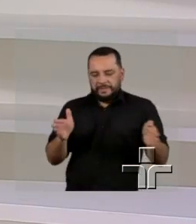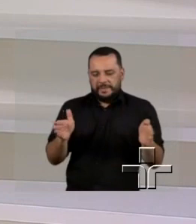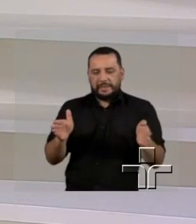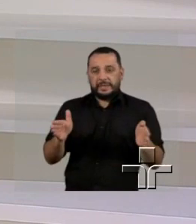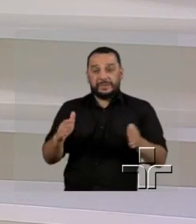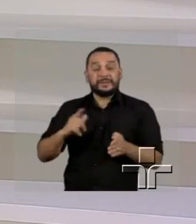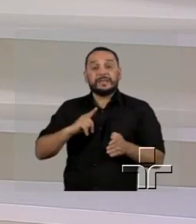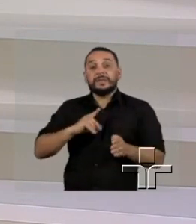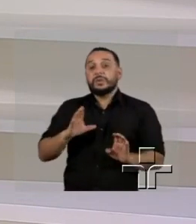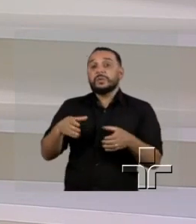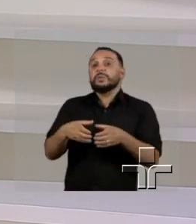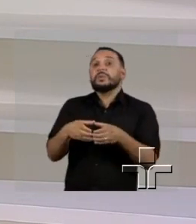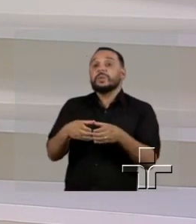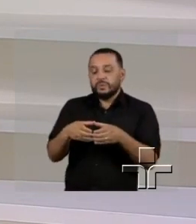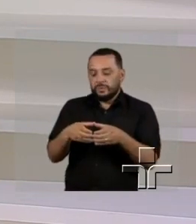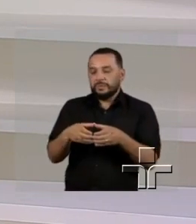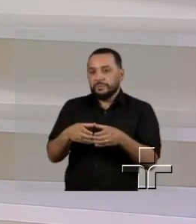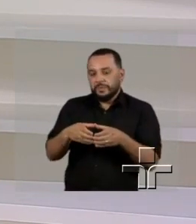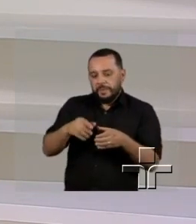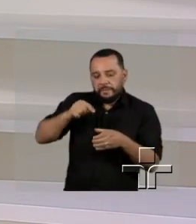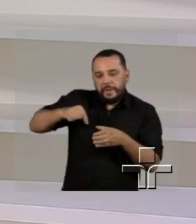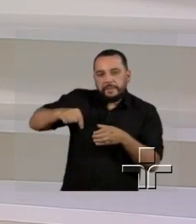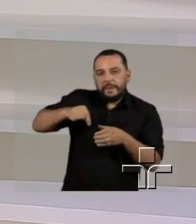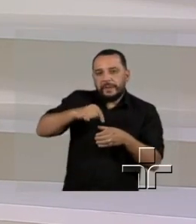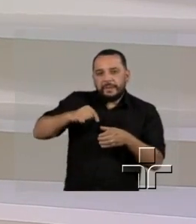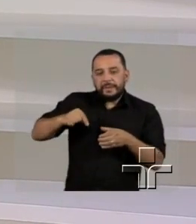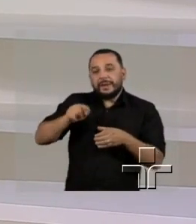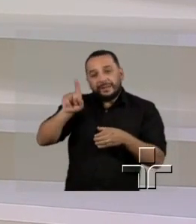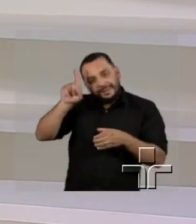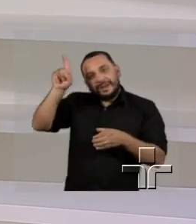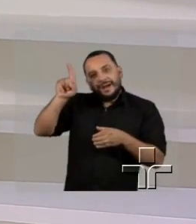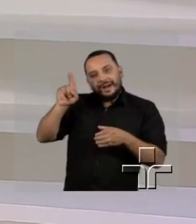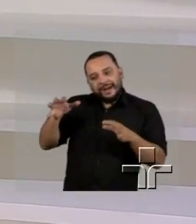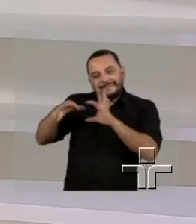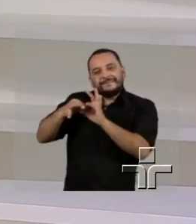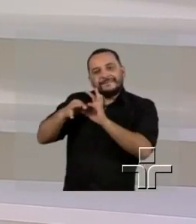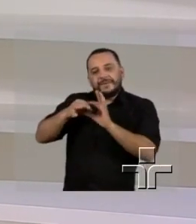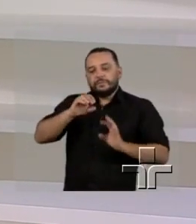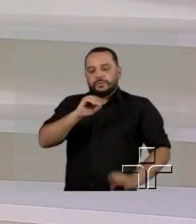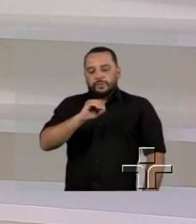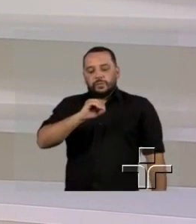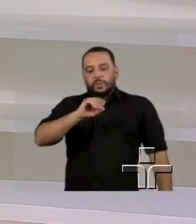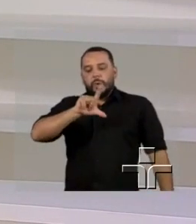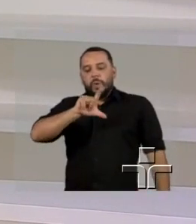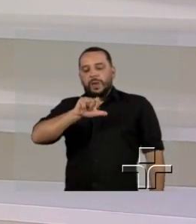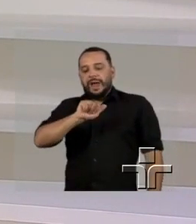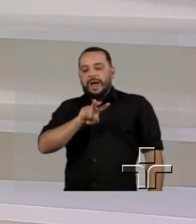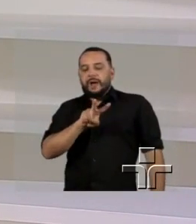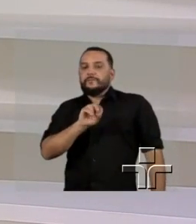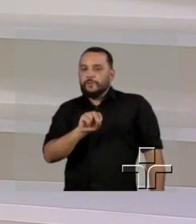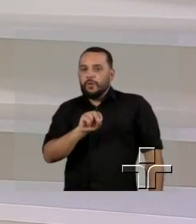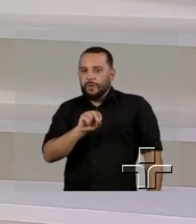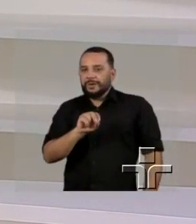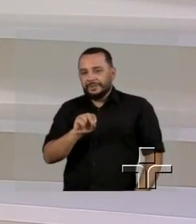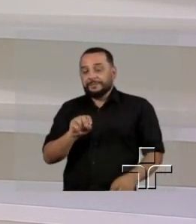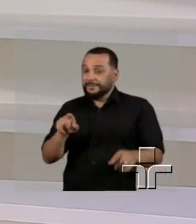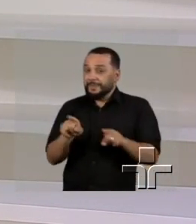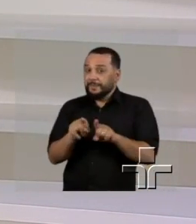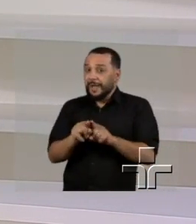dos antagonismos, né, dessas radicalizações, né? Isso aí, se realmente o governo